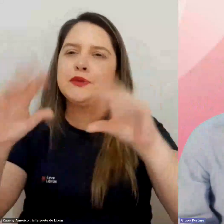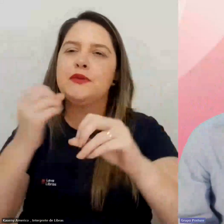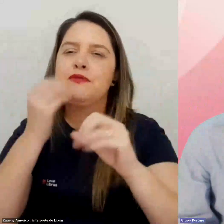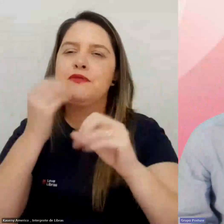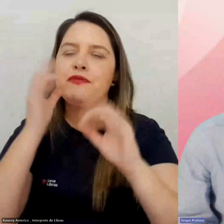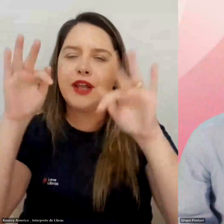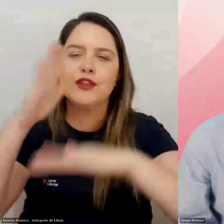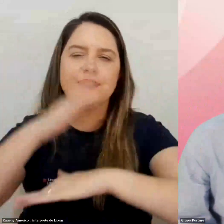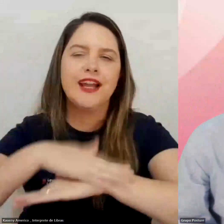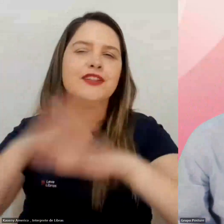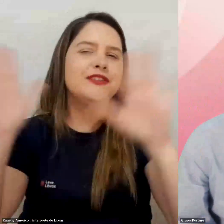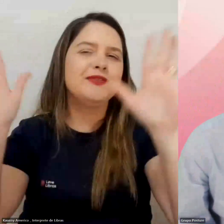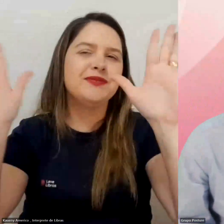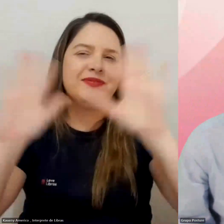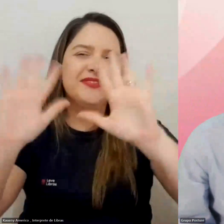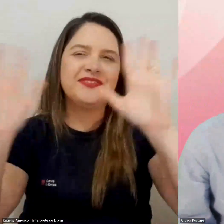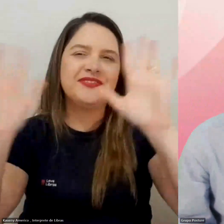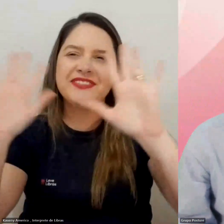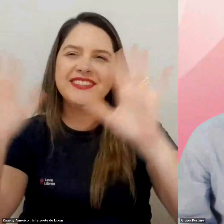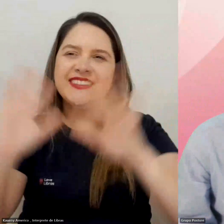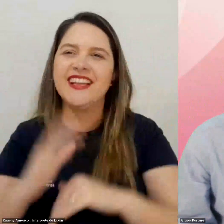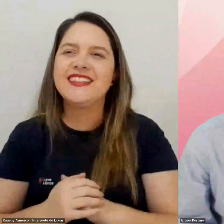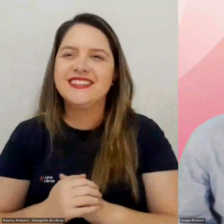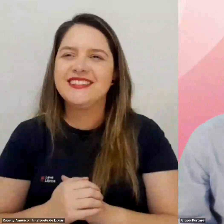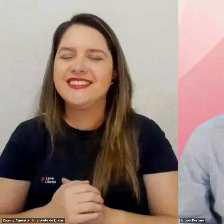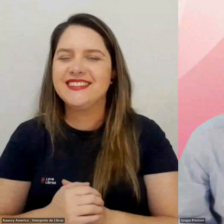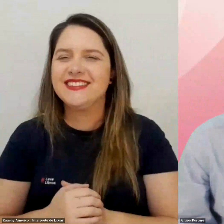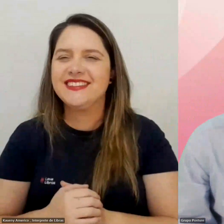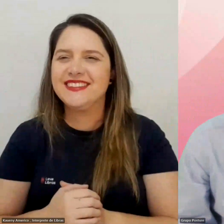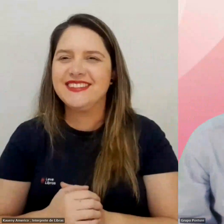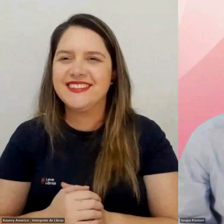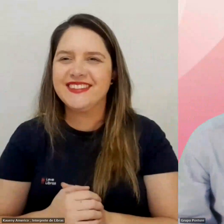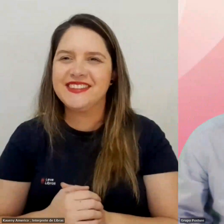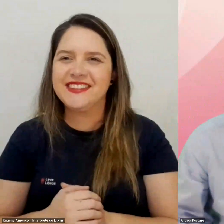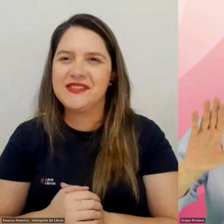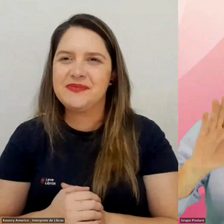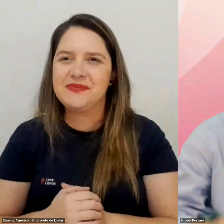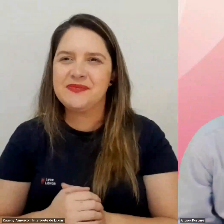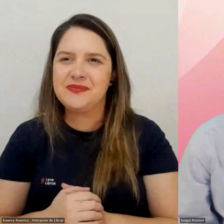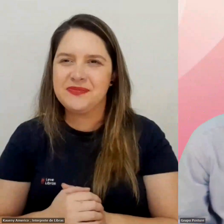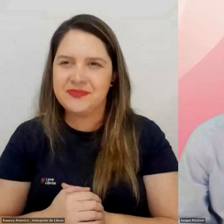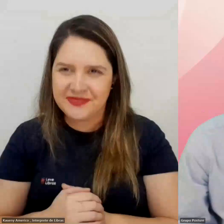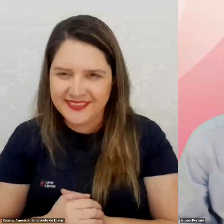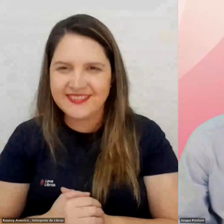tchau. Um abraço. gente. Obrigada, Boa tchau, tarde. tchau. Tchau, obrigada. Tchau. Tchau, Eu que tchau. agradeço a participação de todos. Um abraço.